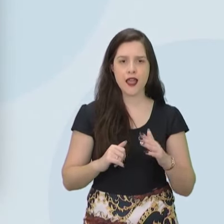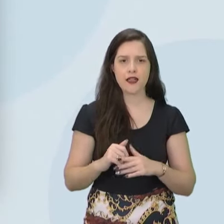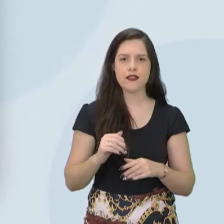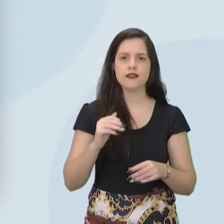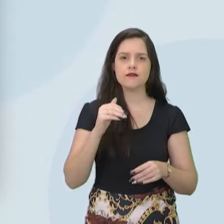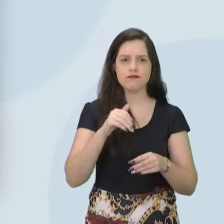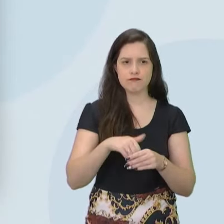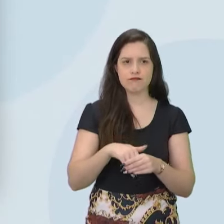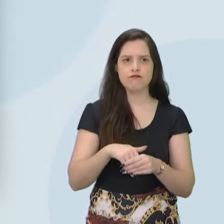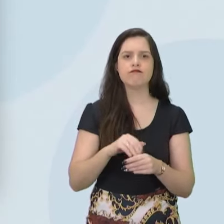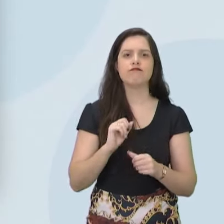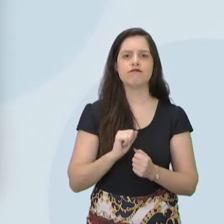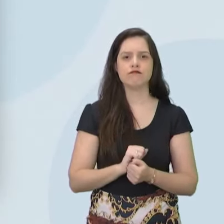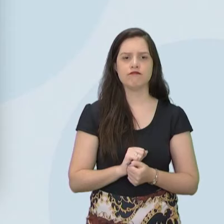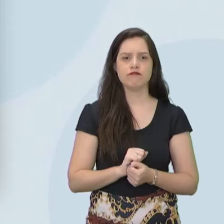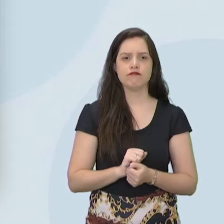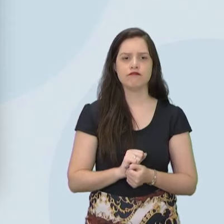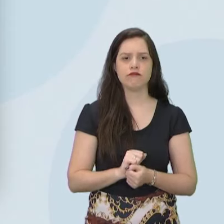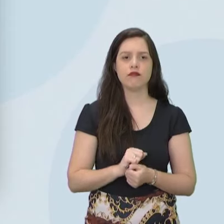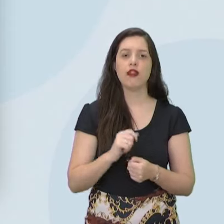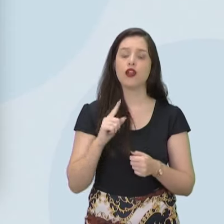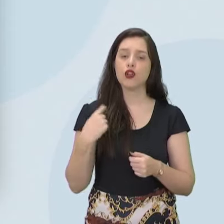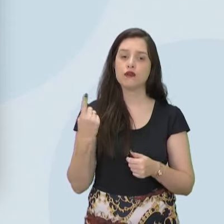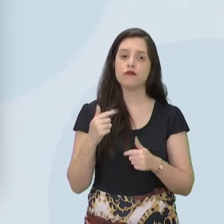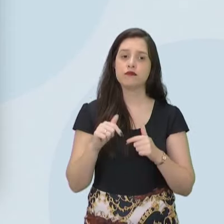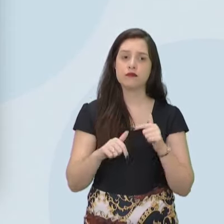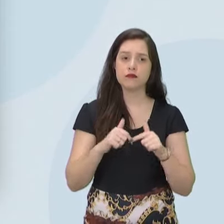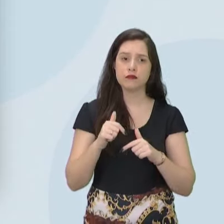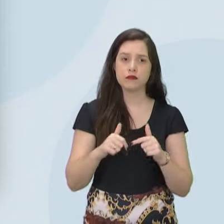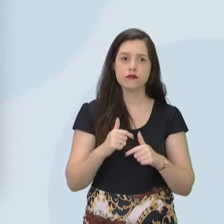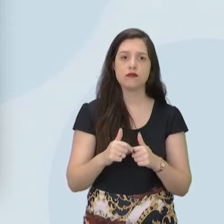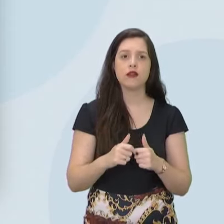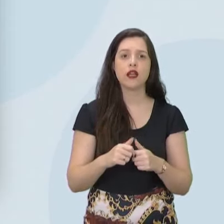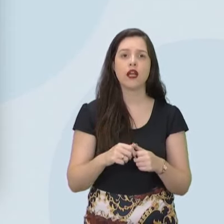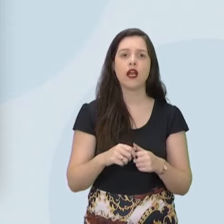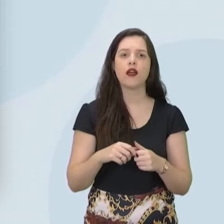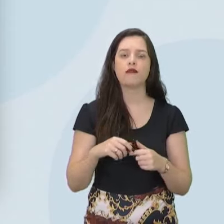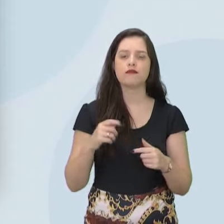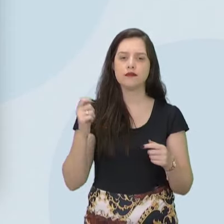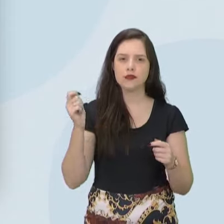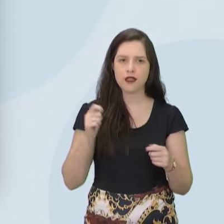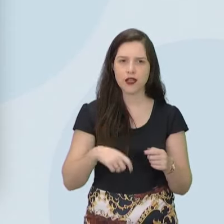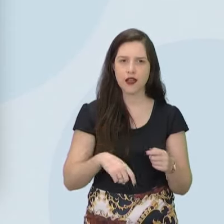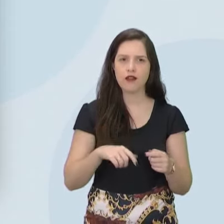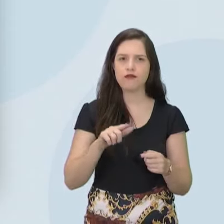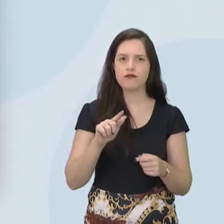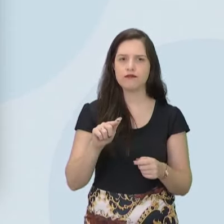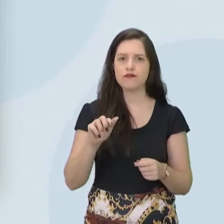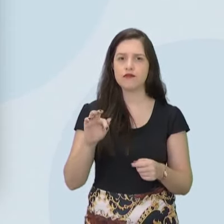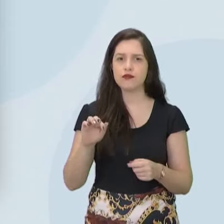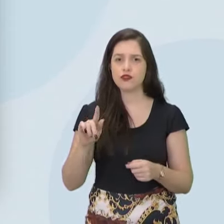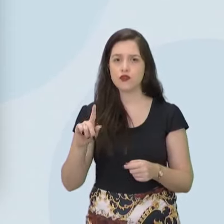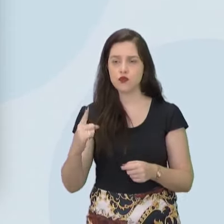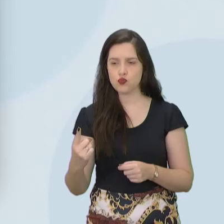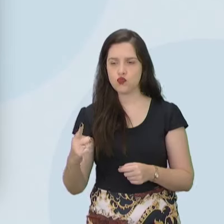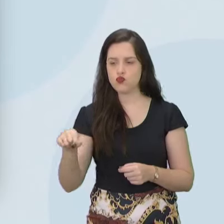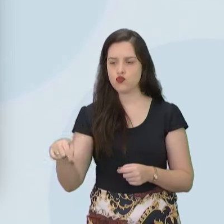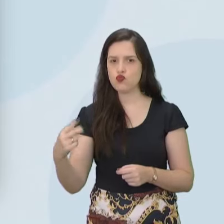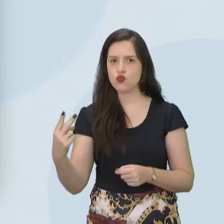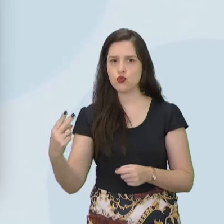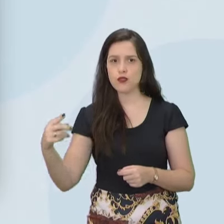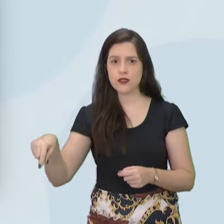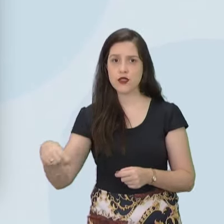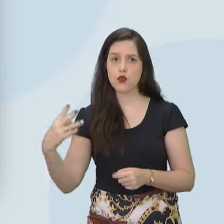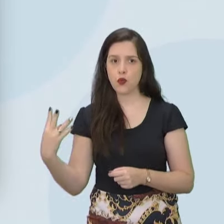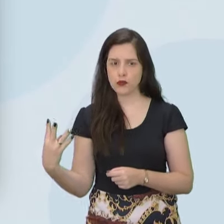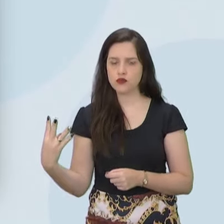produção. A gente vai trabalhar as competências da formação geral básica, as competências 1, 2 e